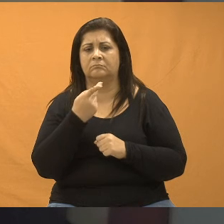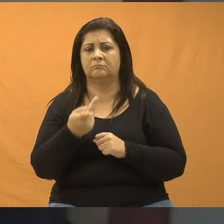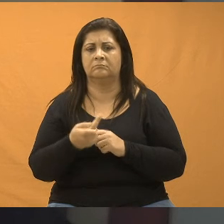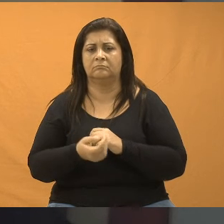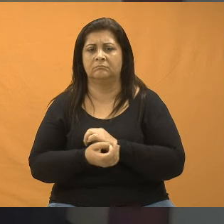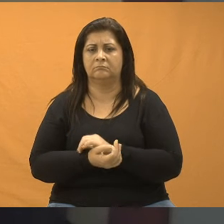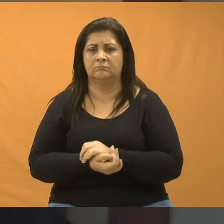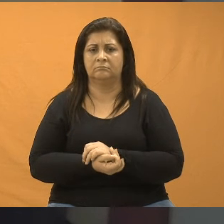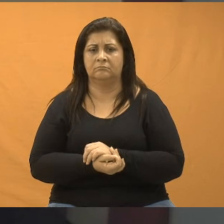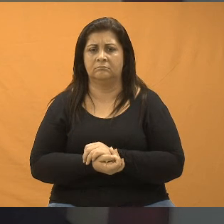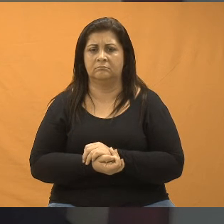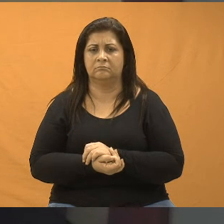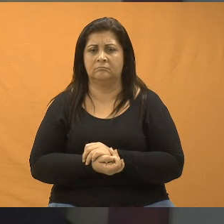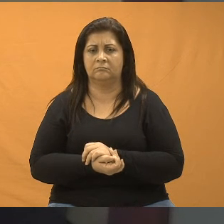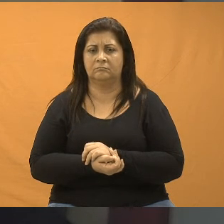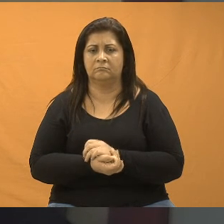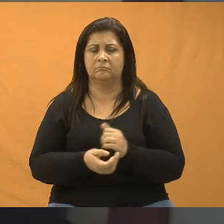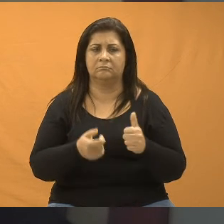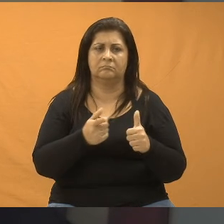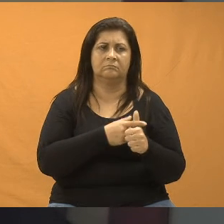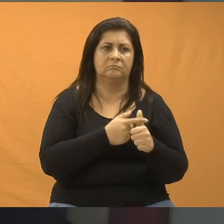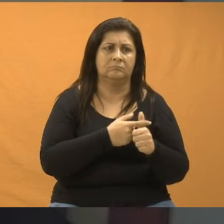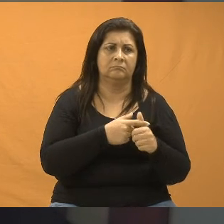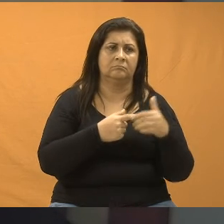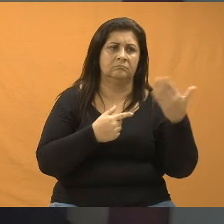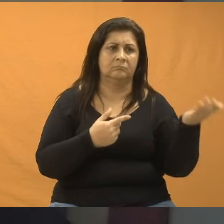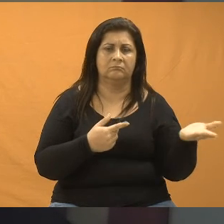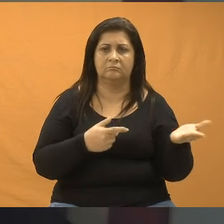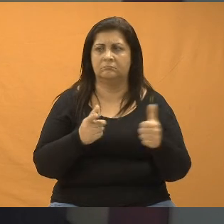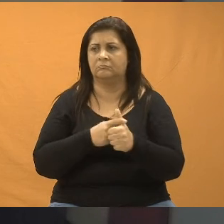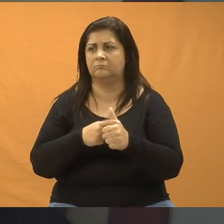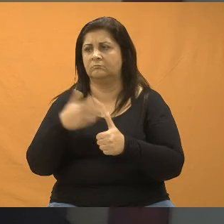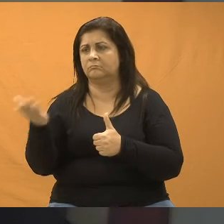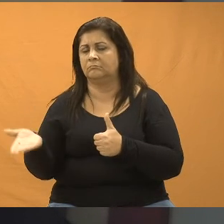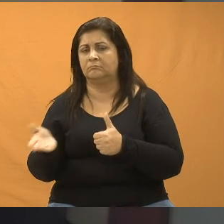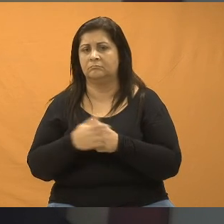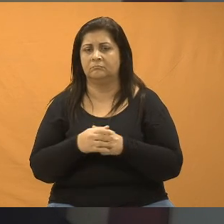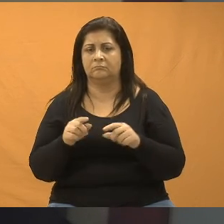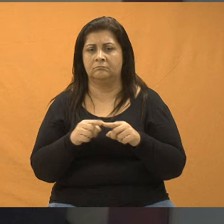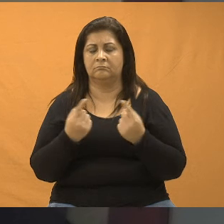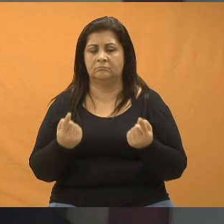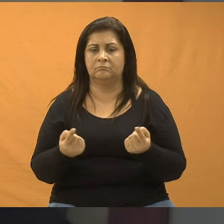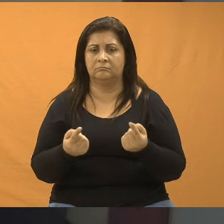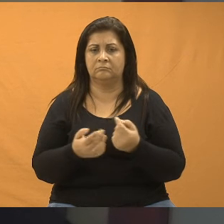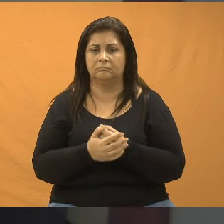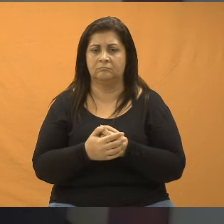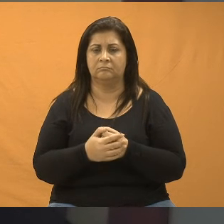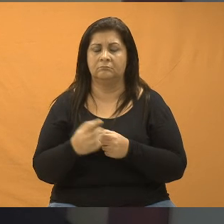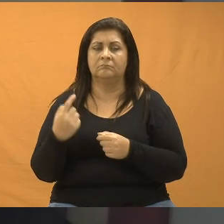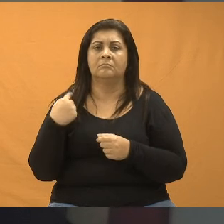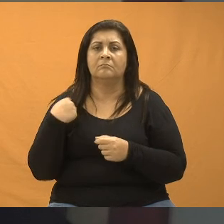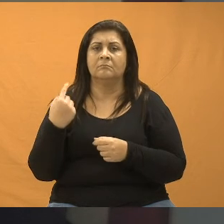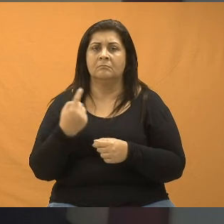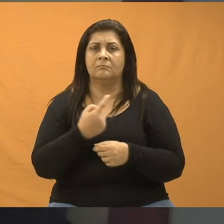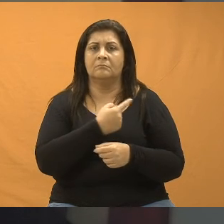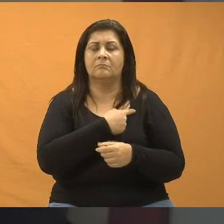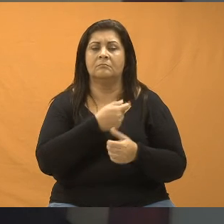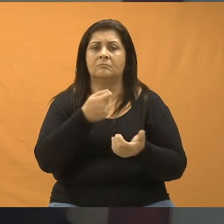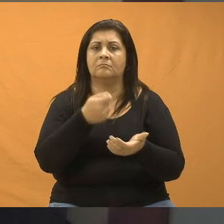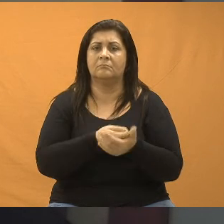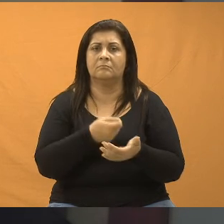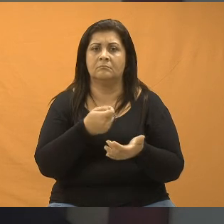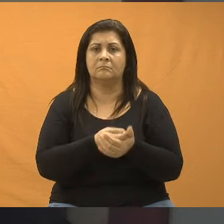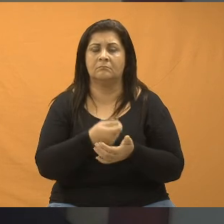quiserem, parte da dívida é isso, parte da dívida é aquilo, mas nós vamos pagar